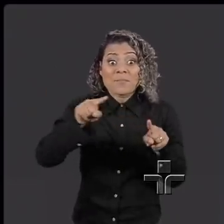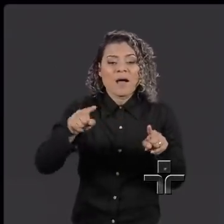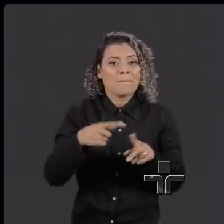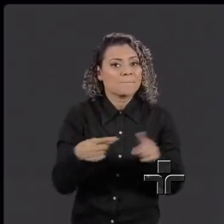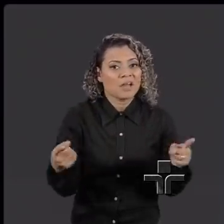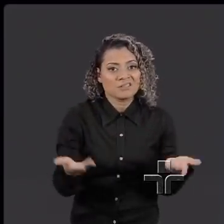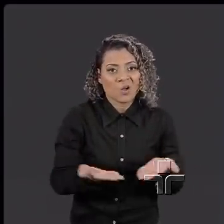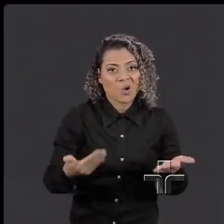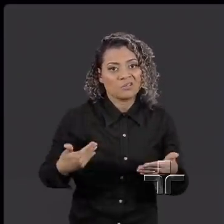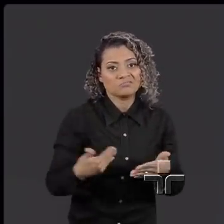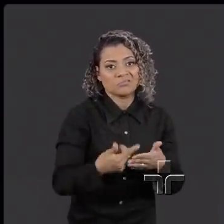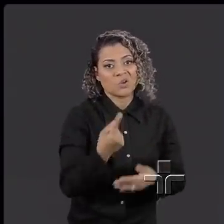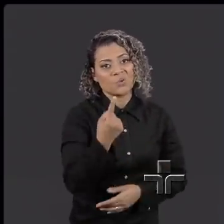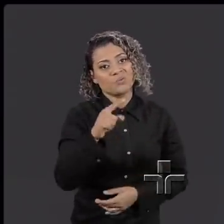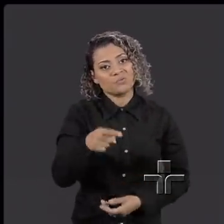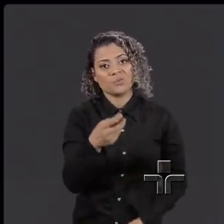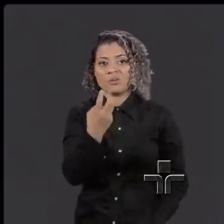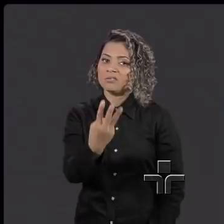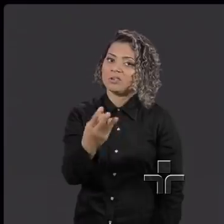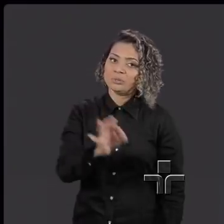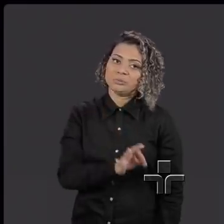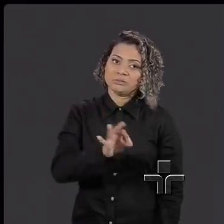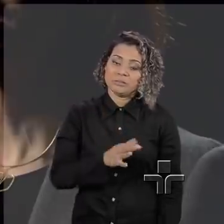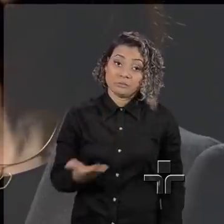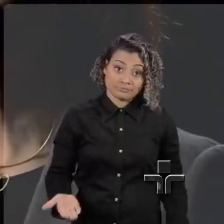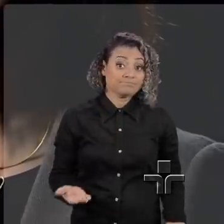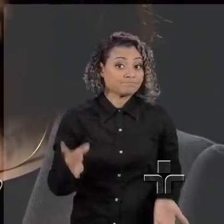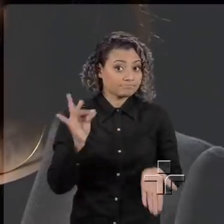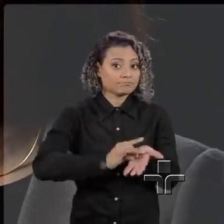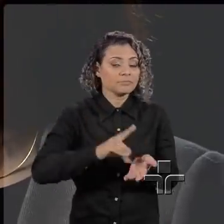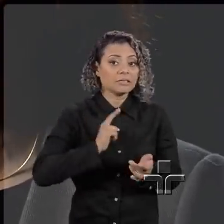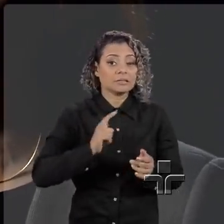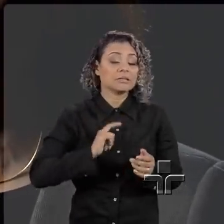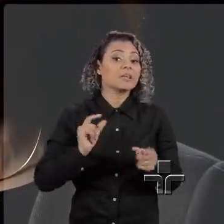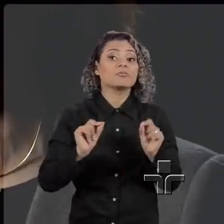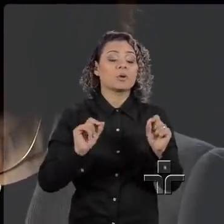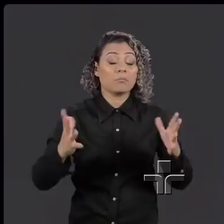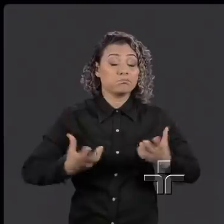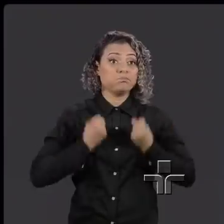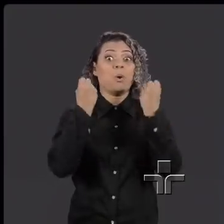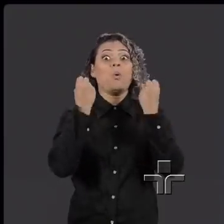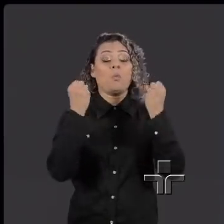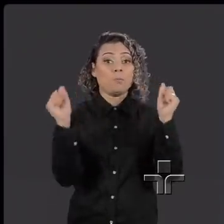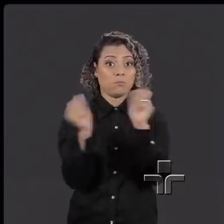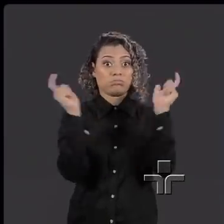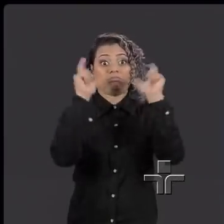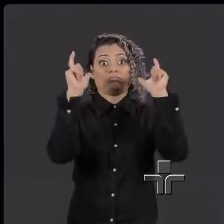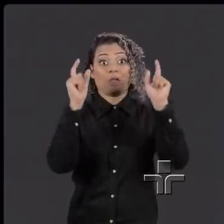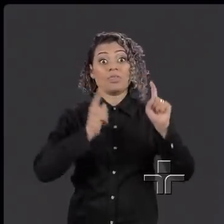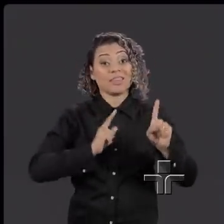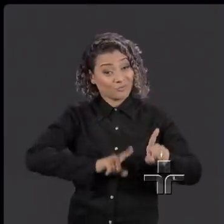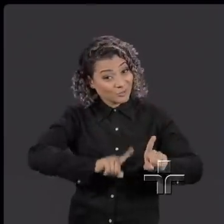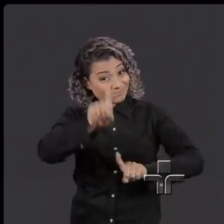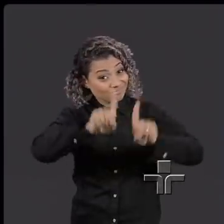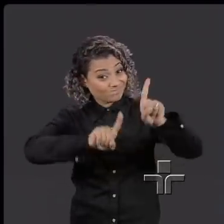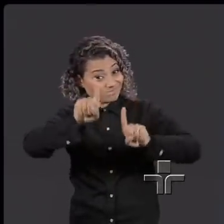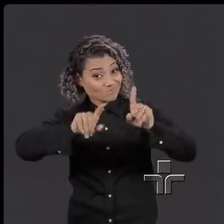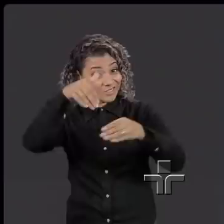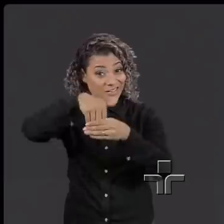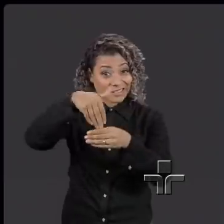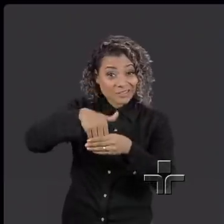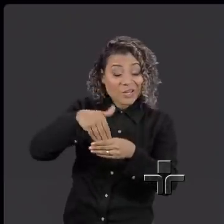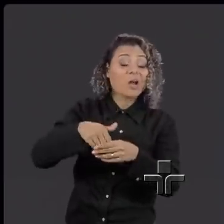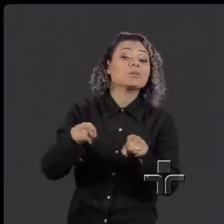algo muito próximo de 1,3%. Claro, tivemos choques imprevistos, uma disputa eleitoral que foi muito